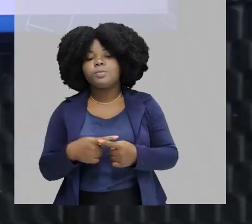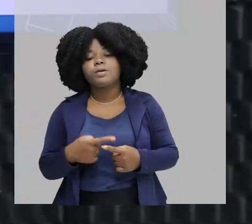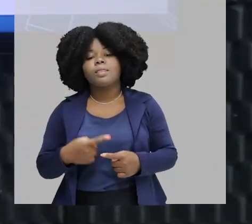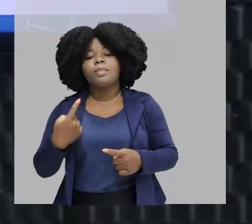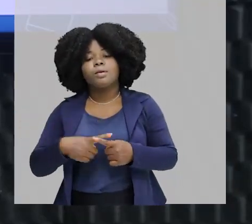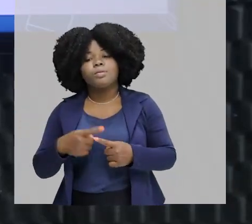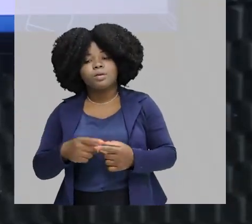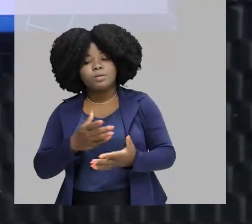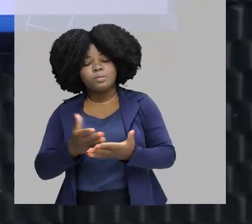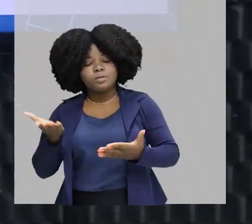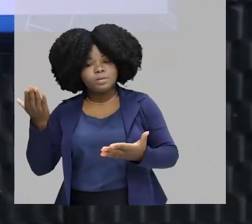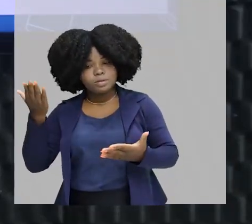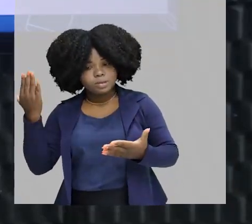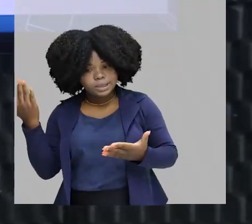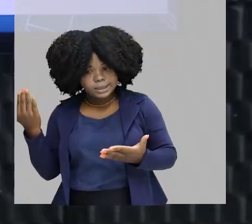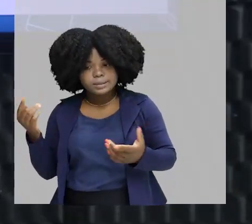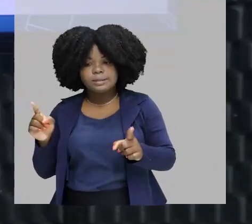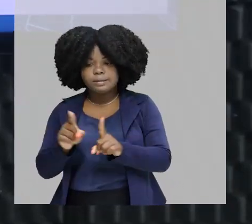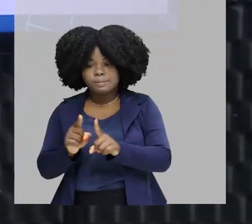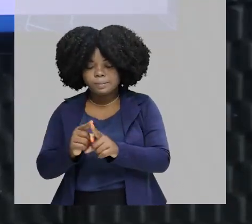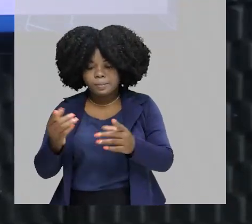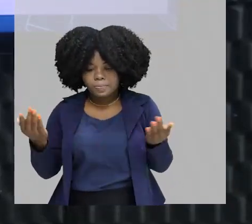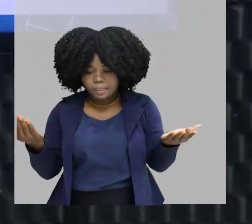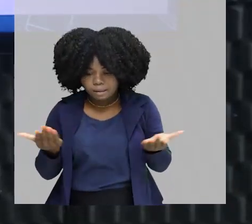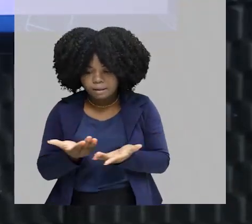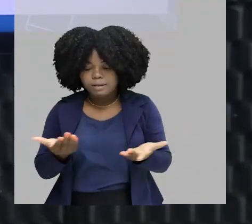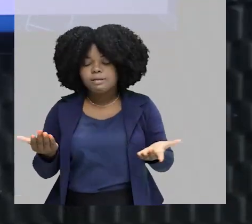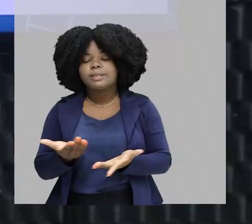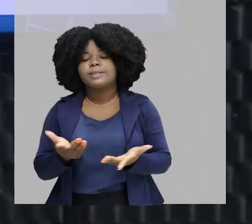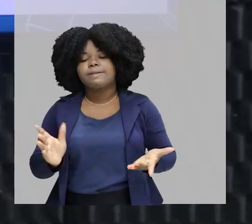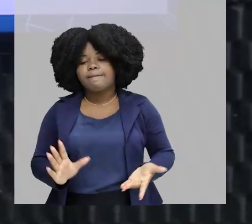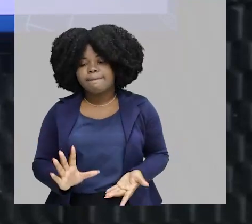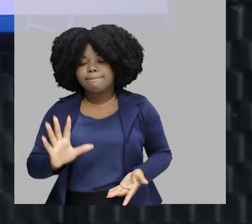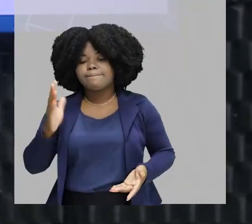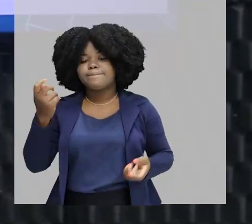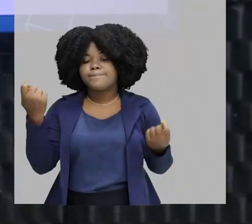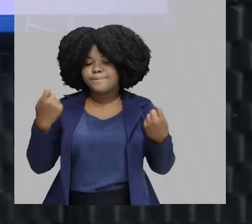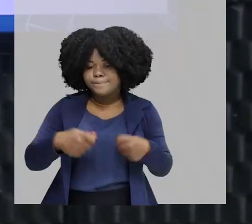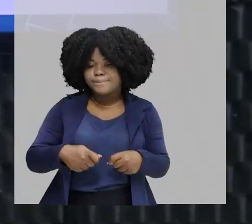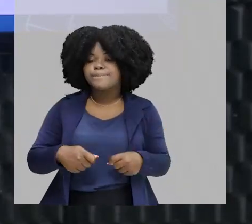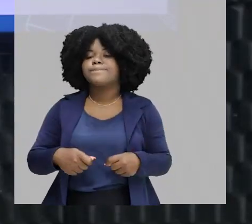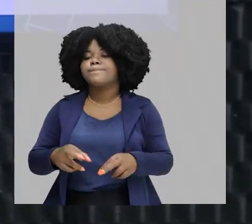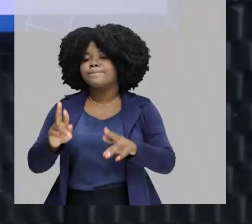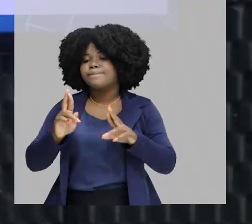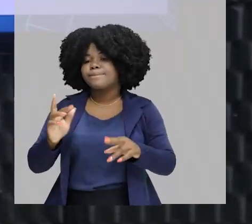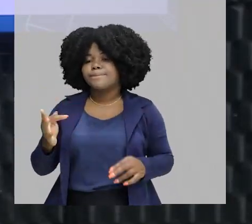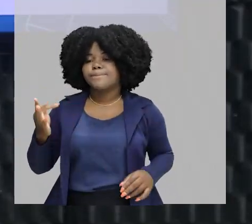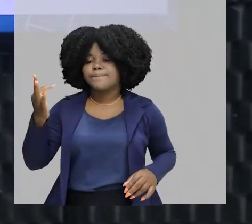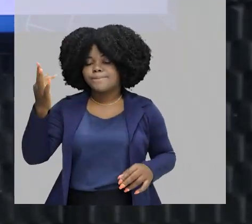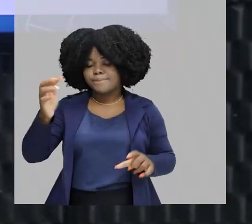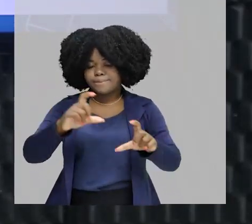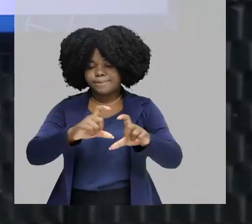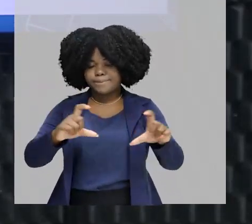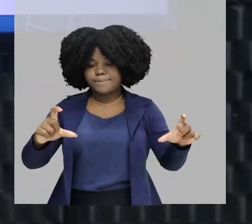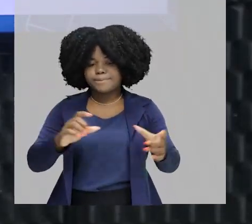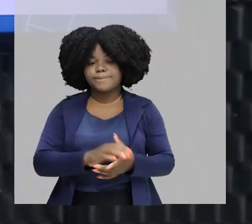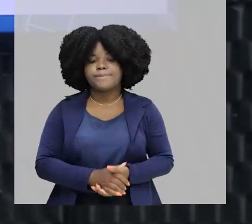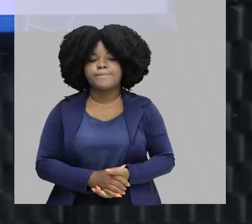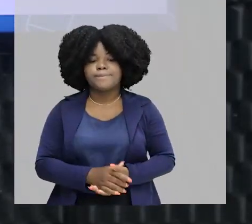no passado e tem um impacto no tempo presente, com possibilidade de avanço para o futuro.